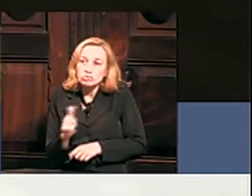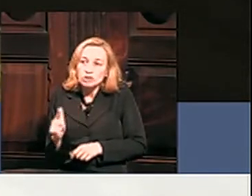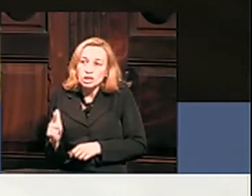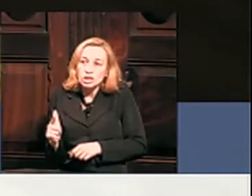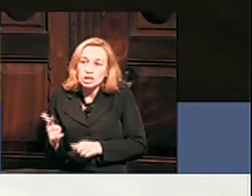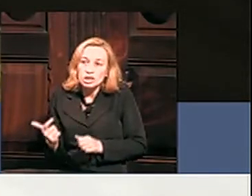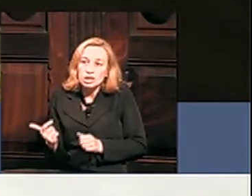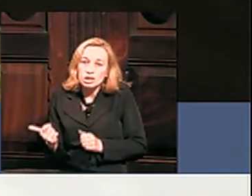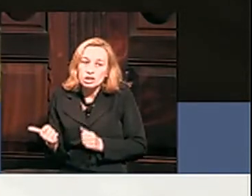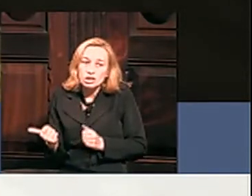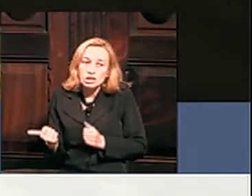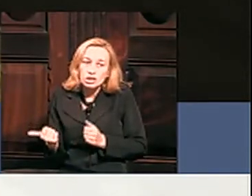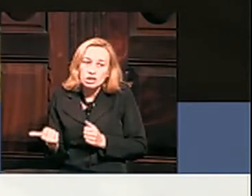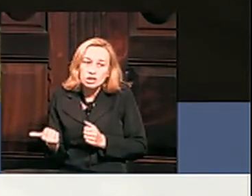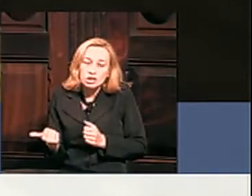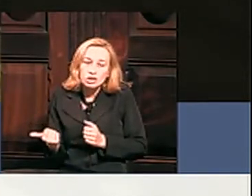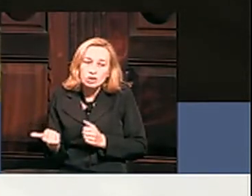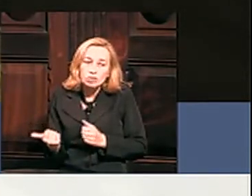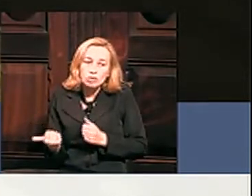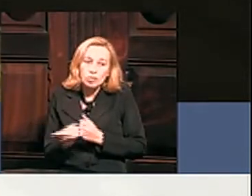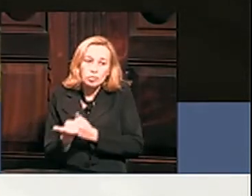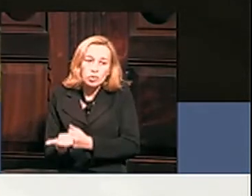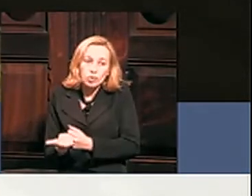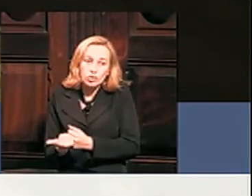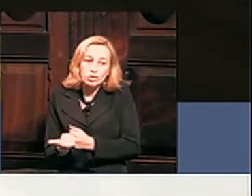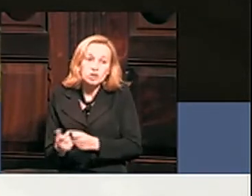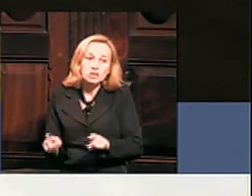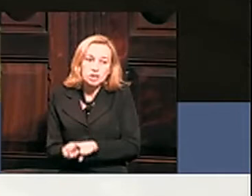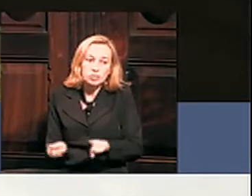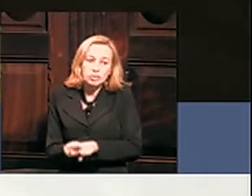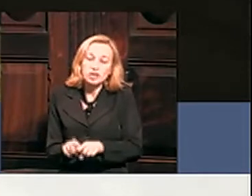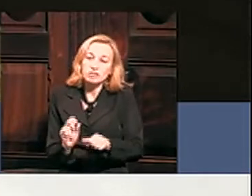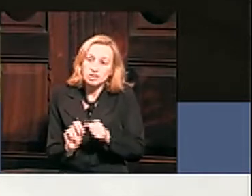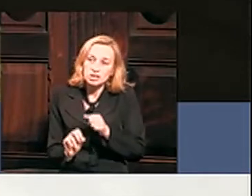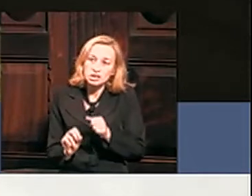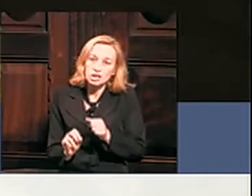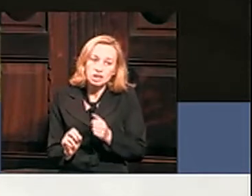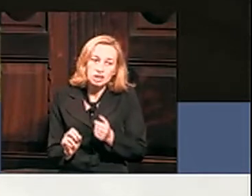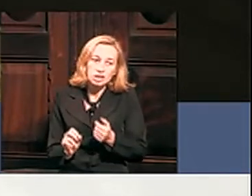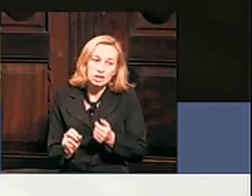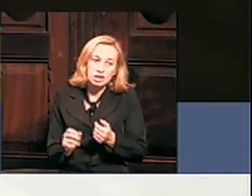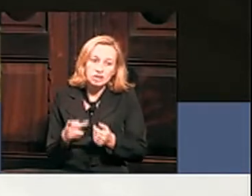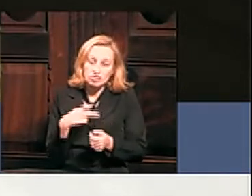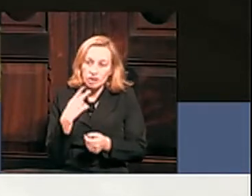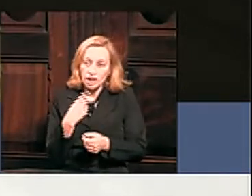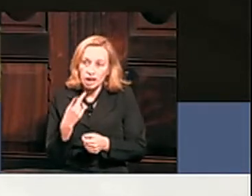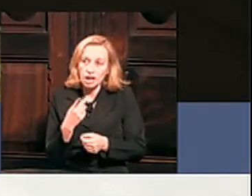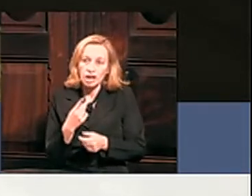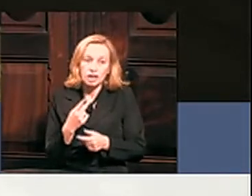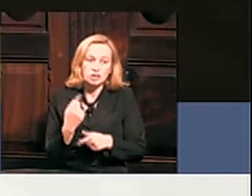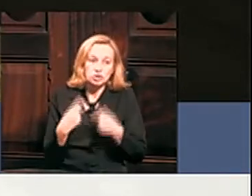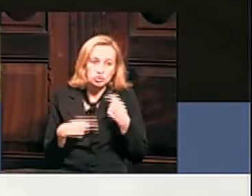sou aqui dentro, também poder fazer os destaques, e debater